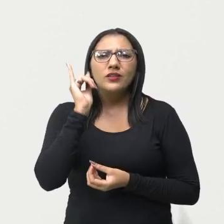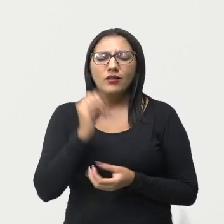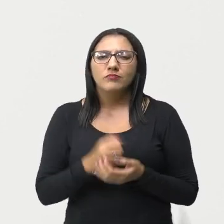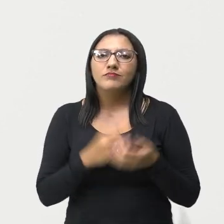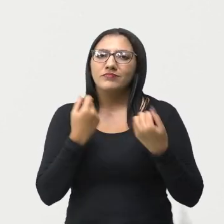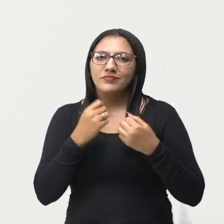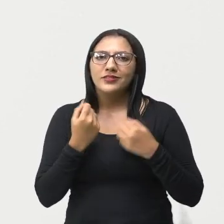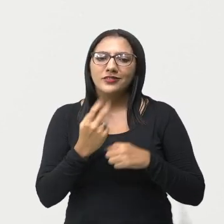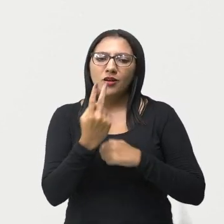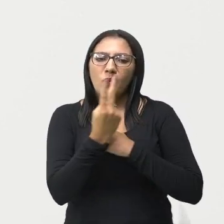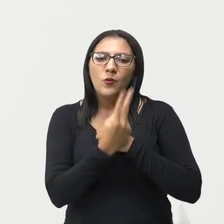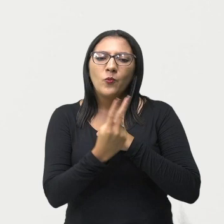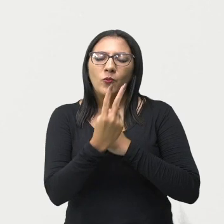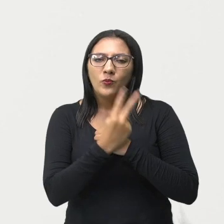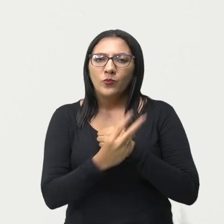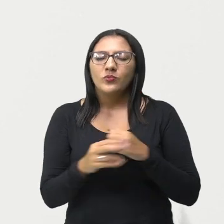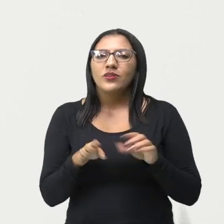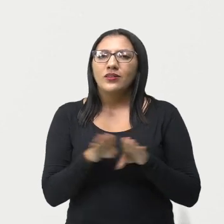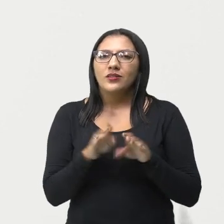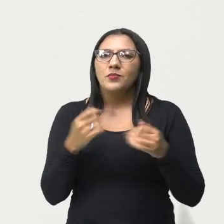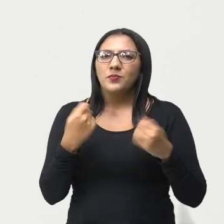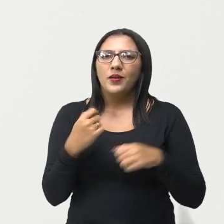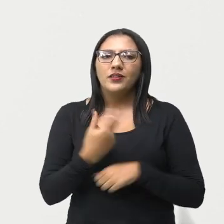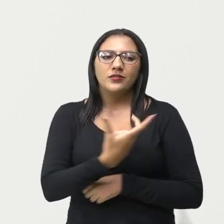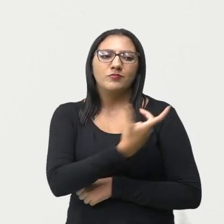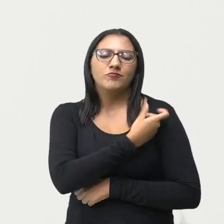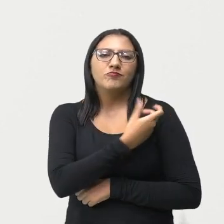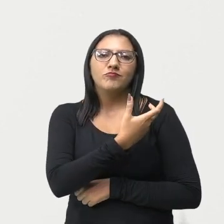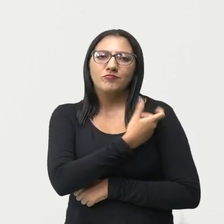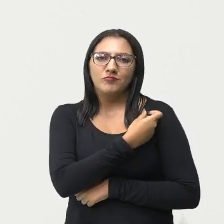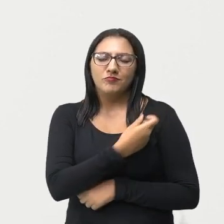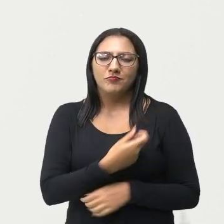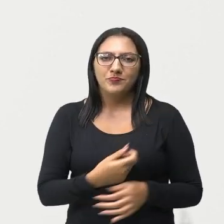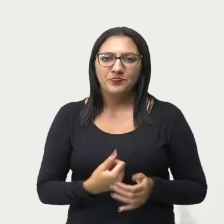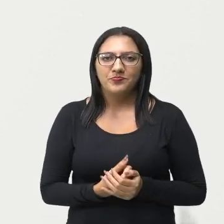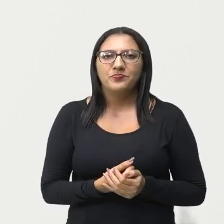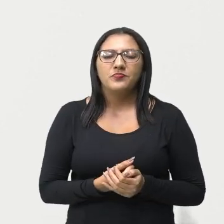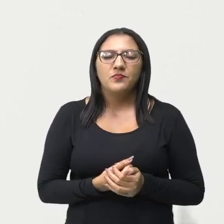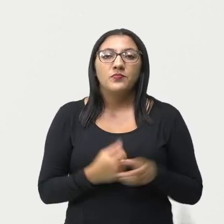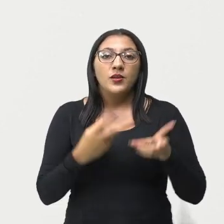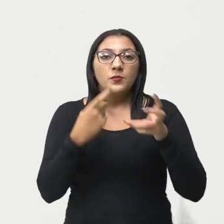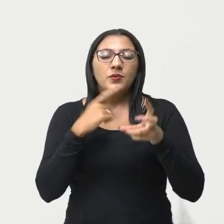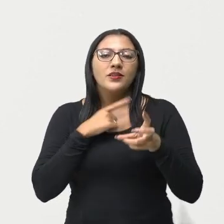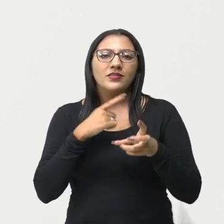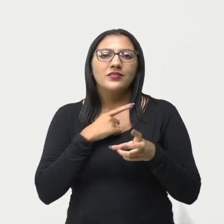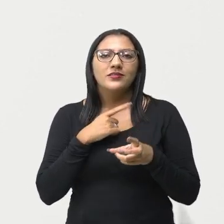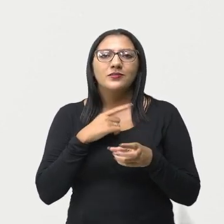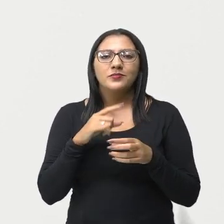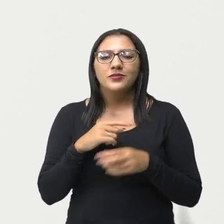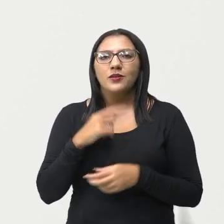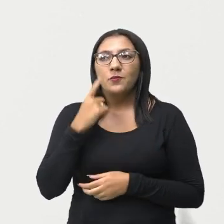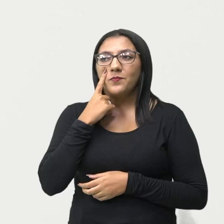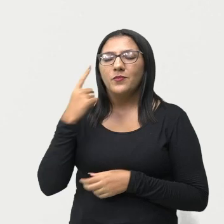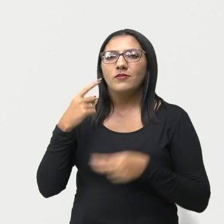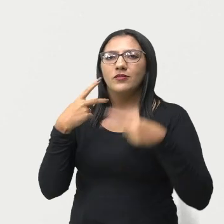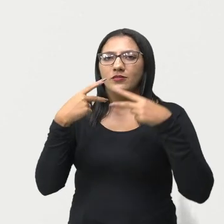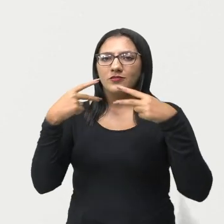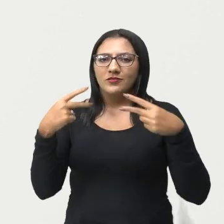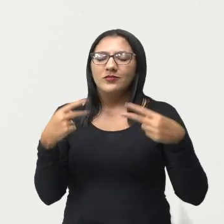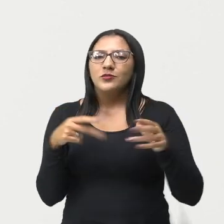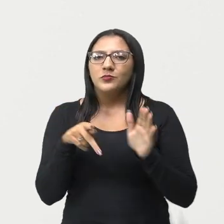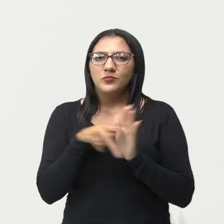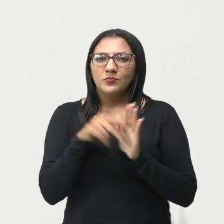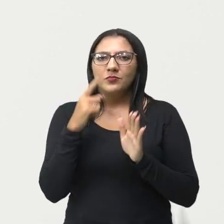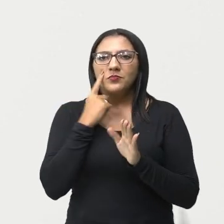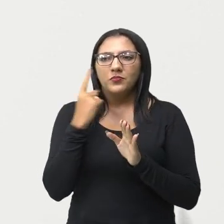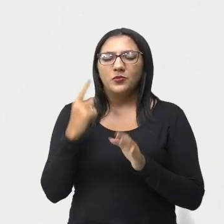se cuidar e tomar as vacinas. Então, perceba que é um texto retirado da revista Recreio, certo?